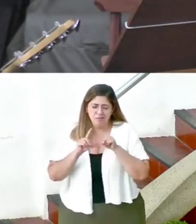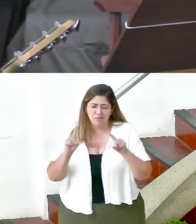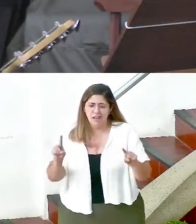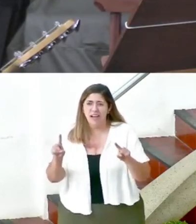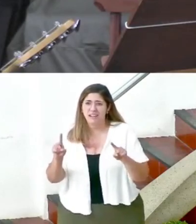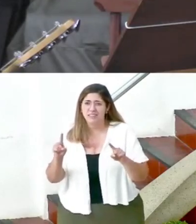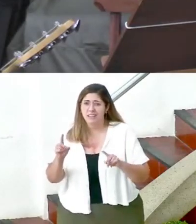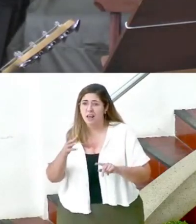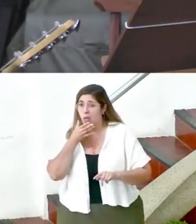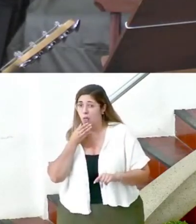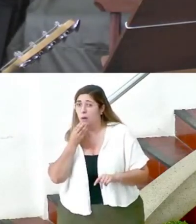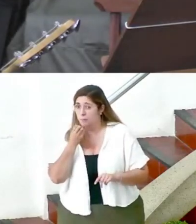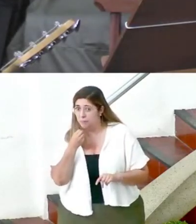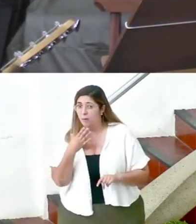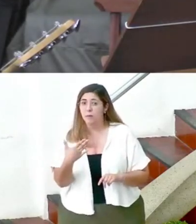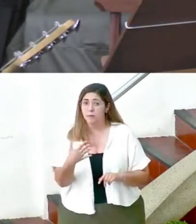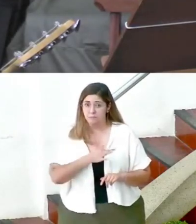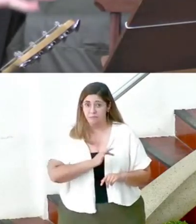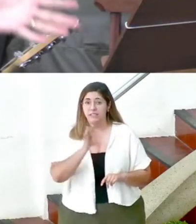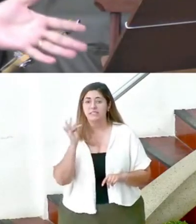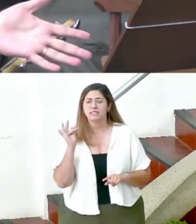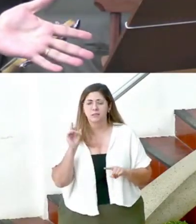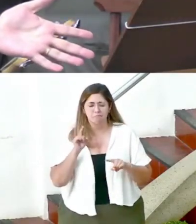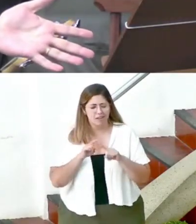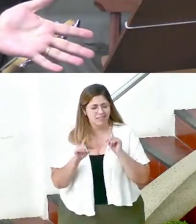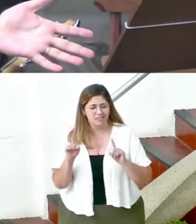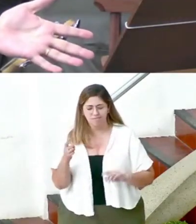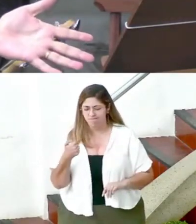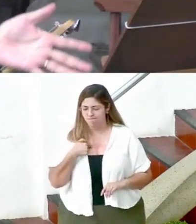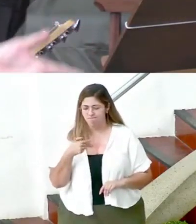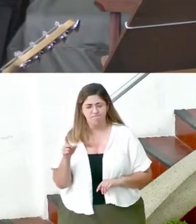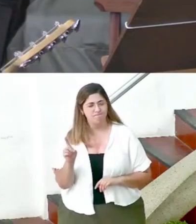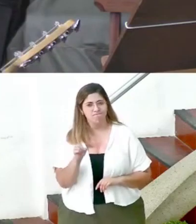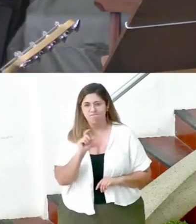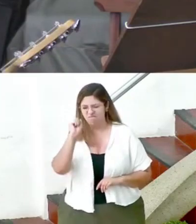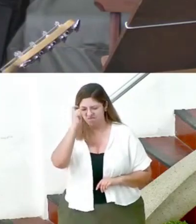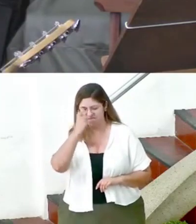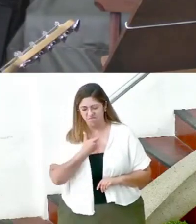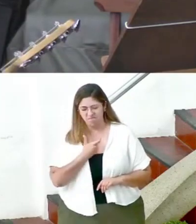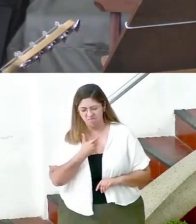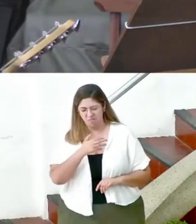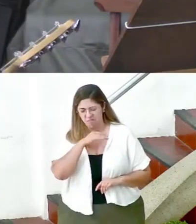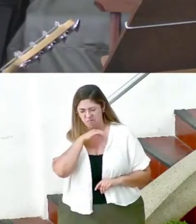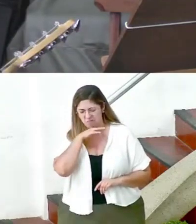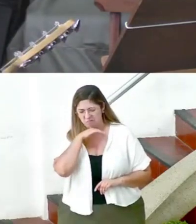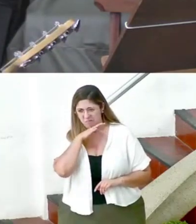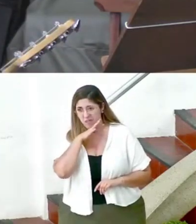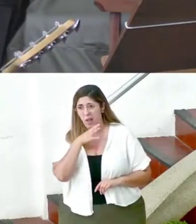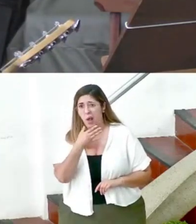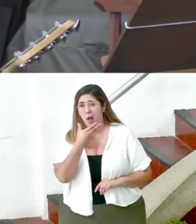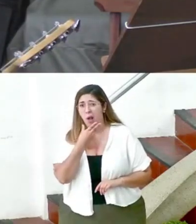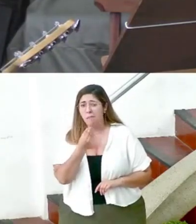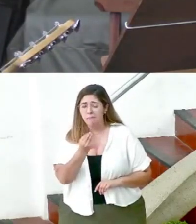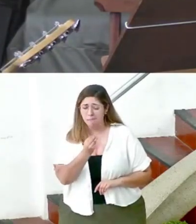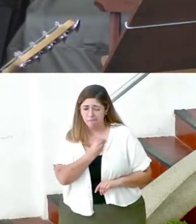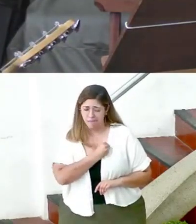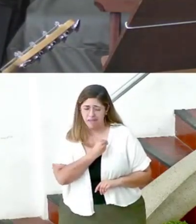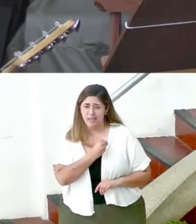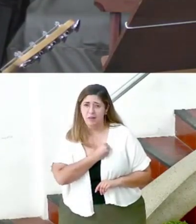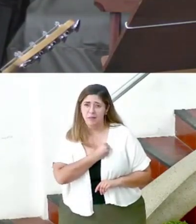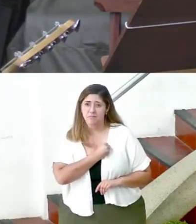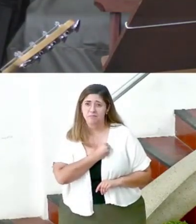homem é bom mesmo, mas eu não sou. Dá para o Senhor ser propício a mim? Porque eu sou um